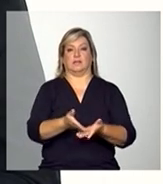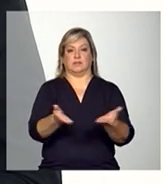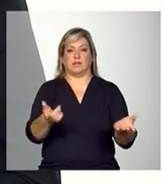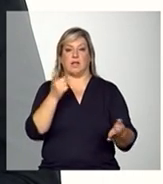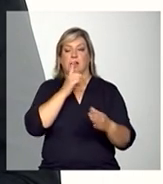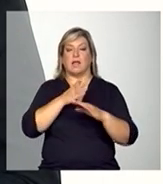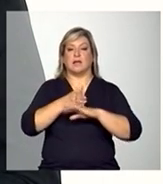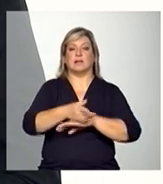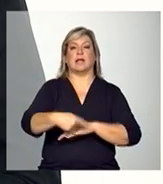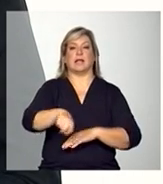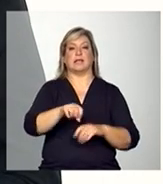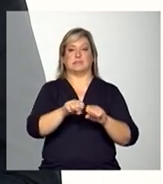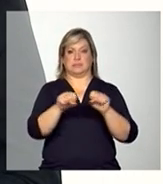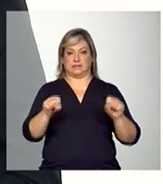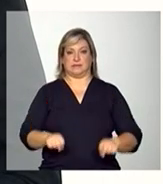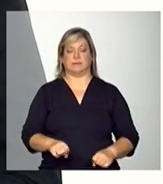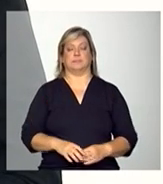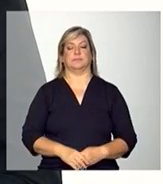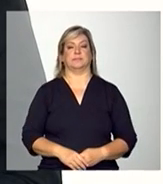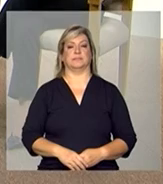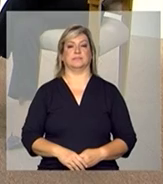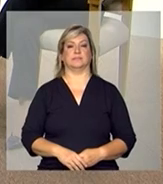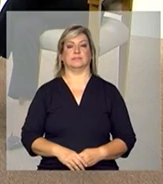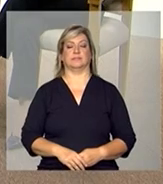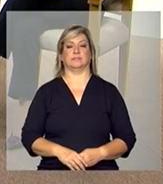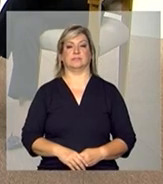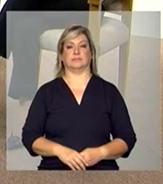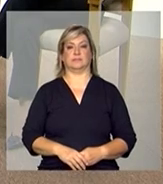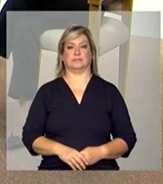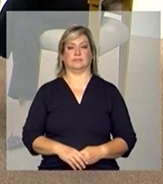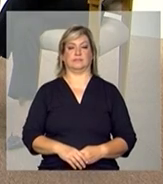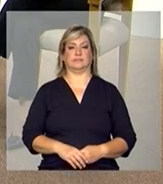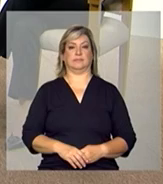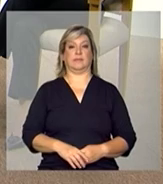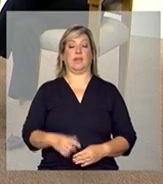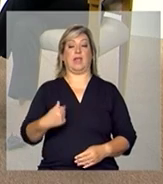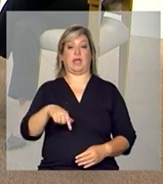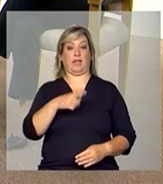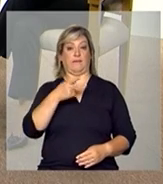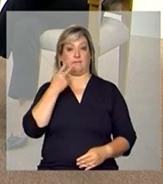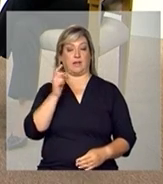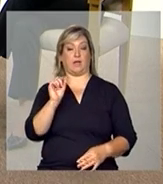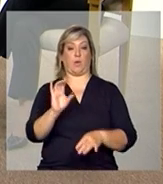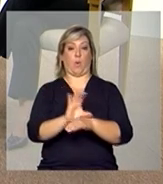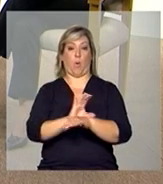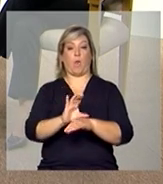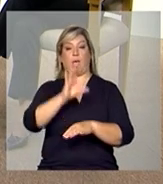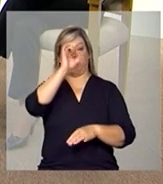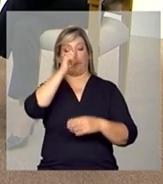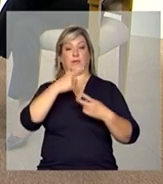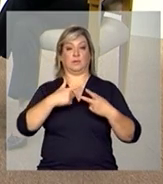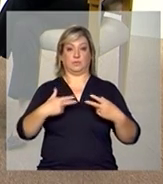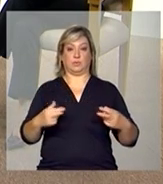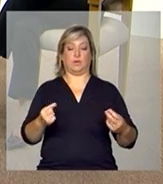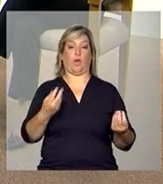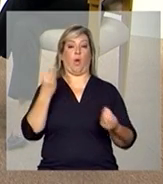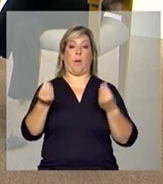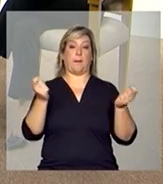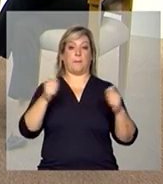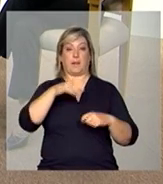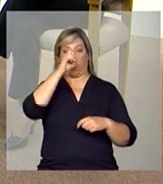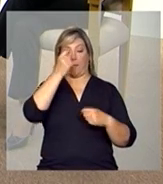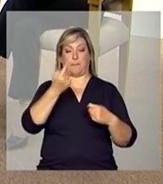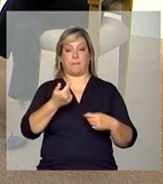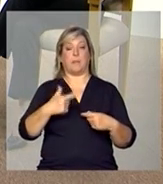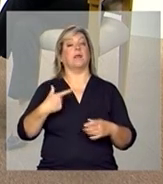a esse sistema é e uma a gente fala em em curso em aprendizagem impossibilidade de poder aprender um pouquinho mais já